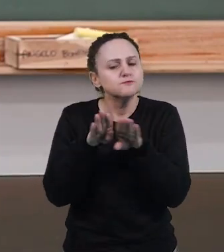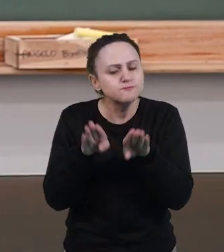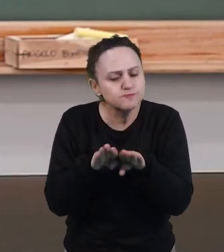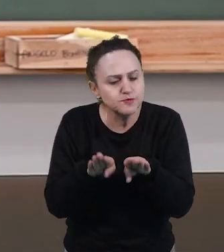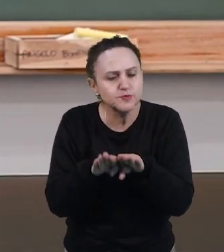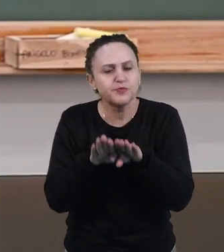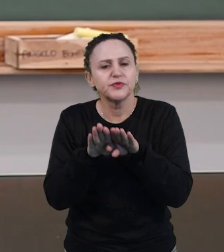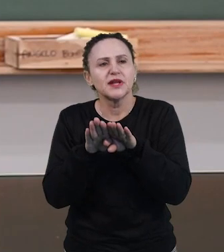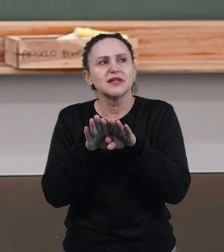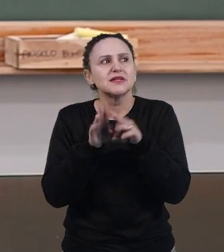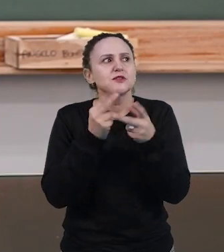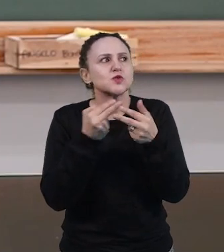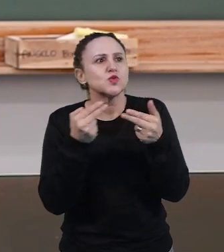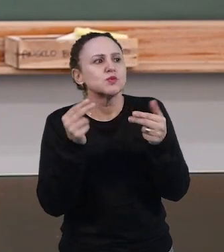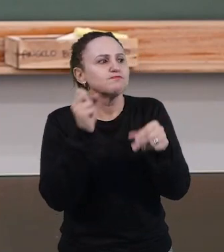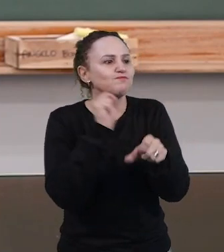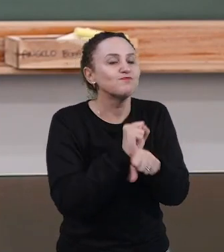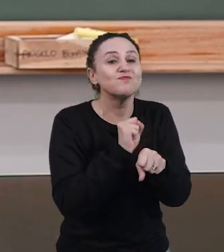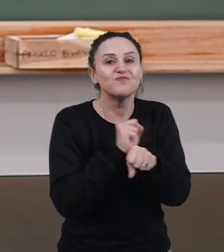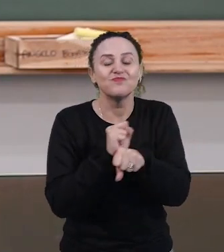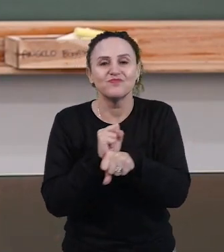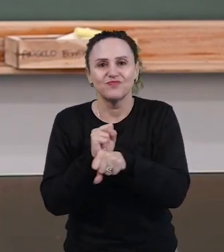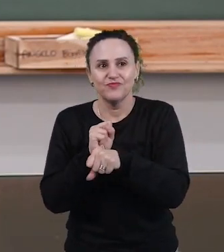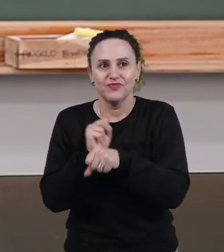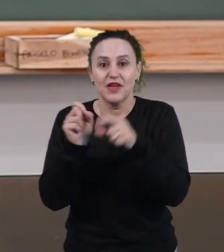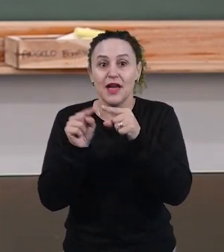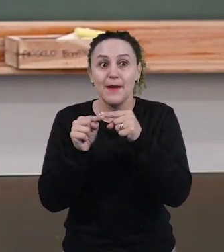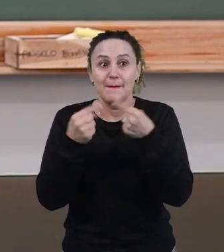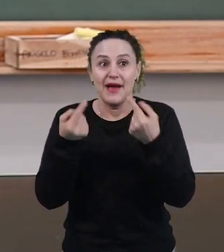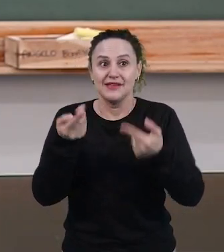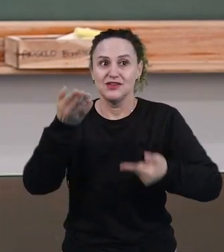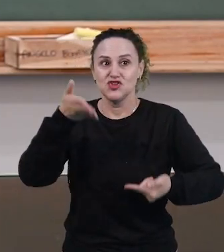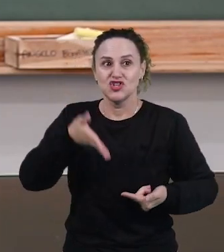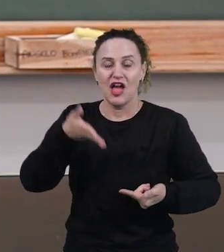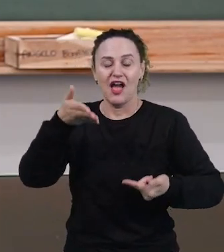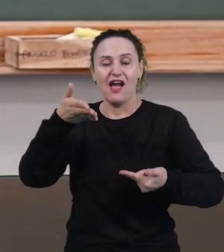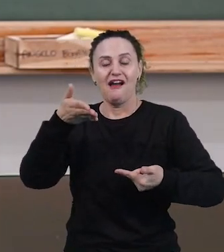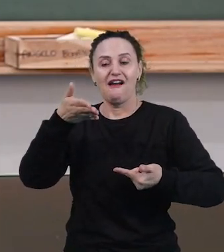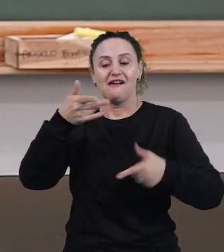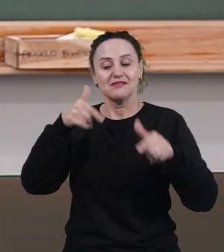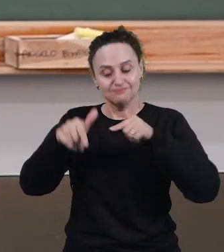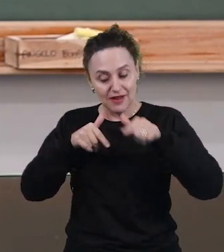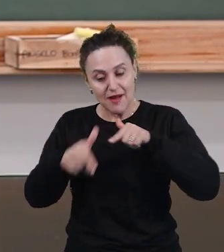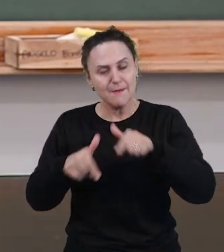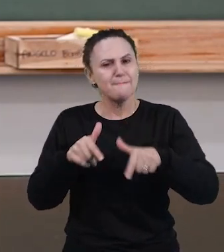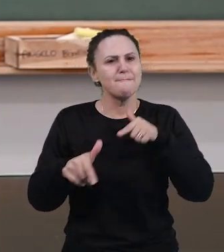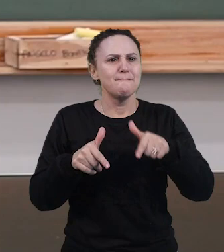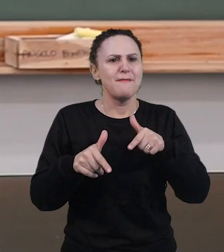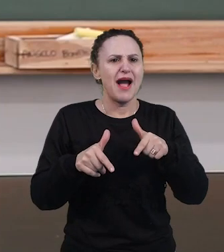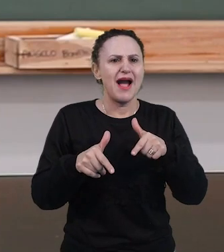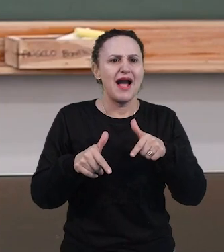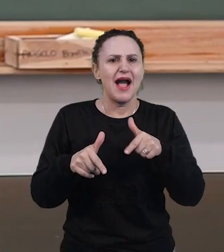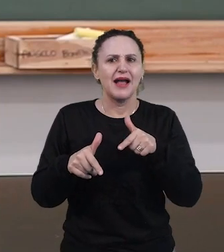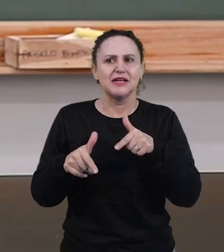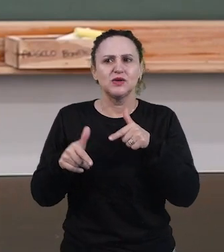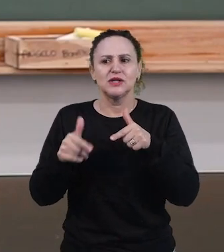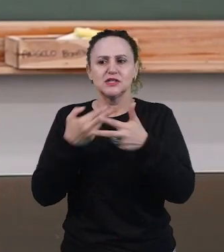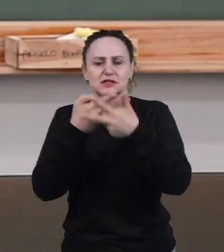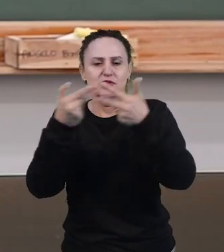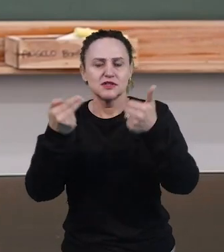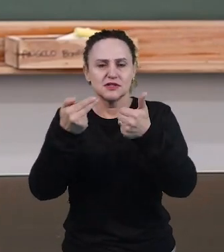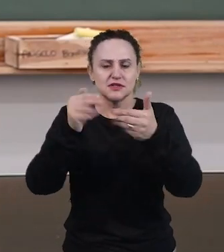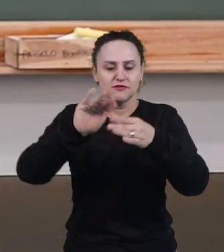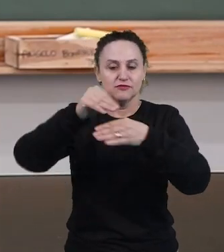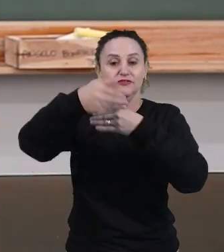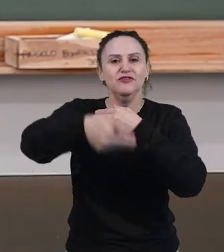das questões concretas, mas eu já estou trabalhando para que elas comecem a estar mais dentro de mim e não tão fora de mim, né? Eu não